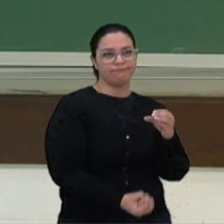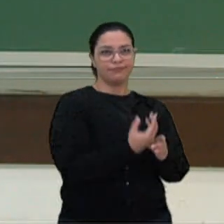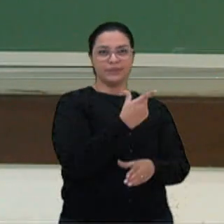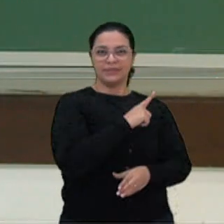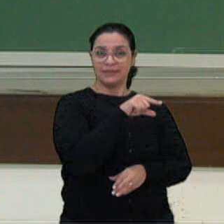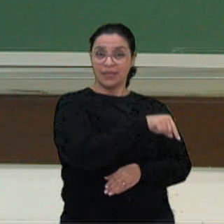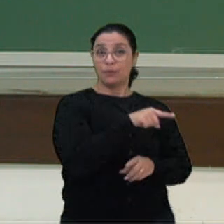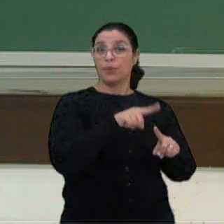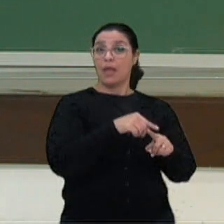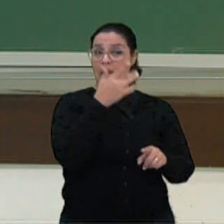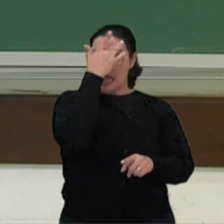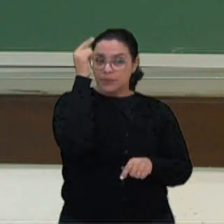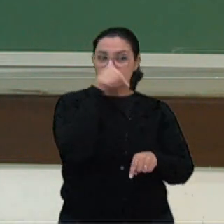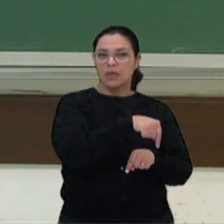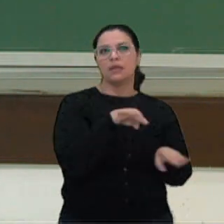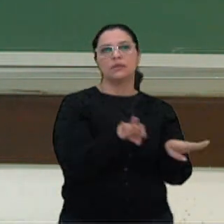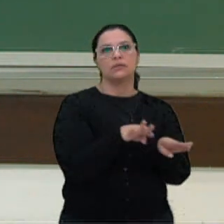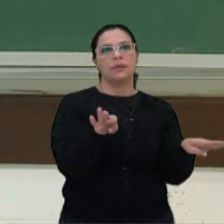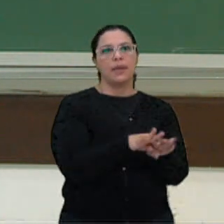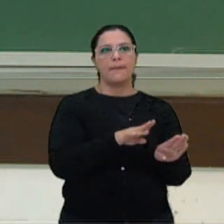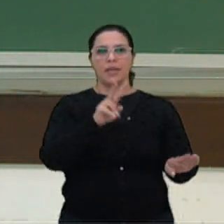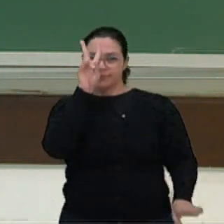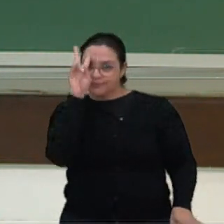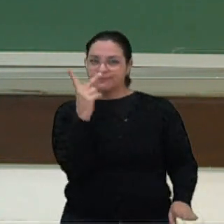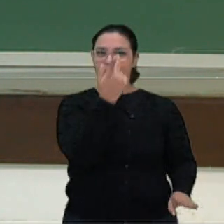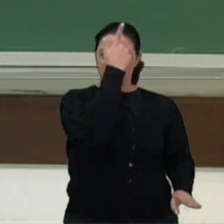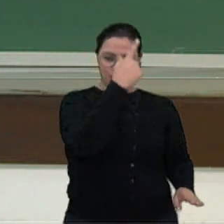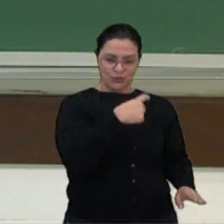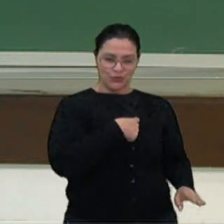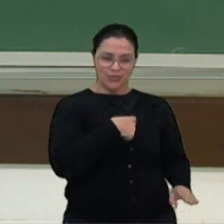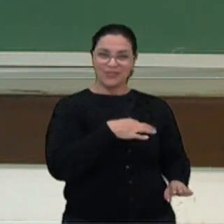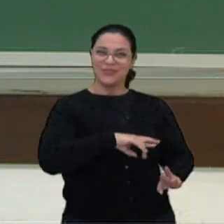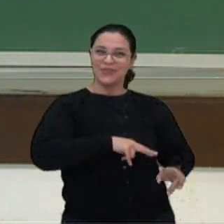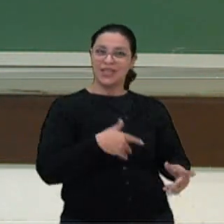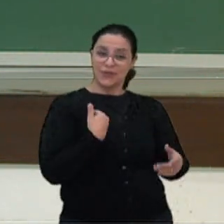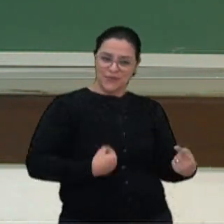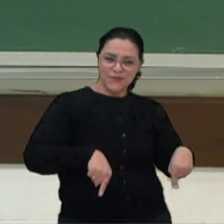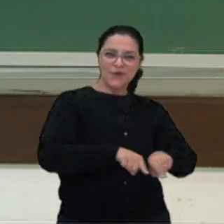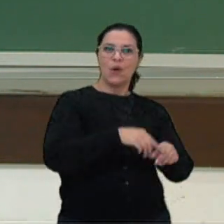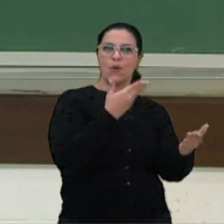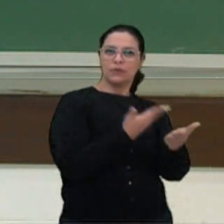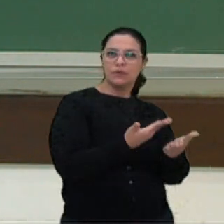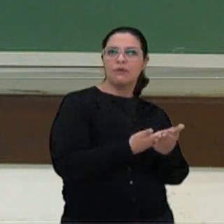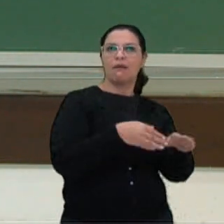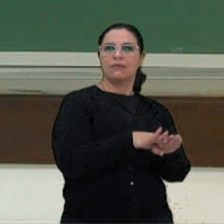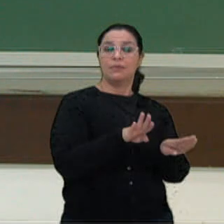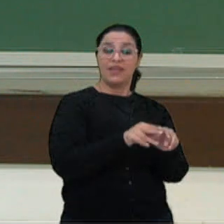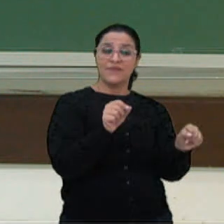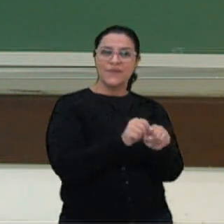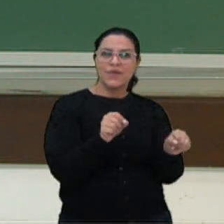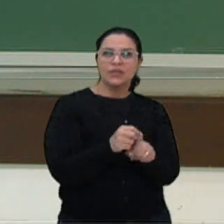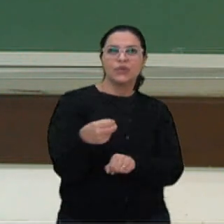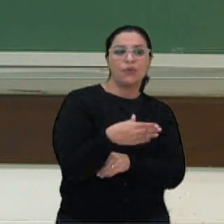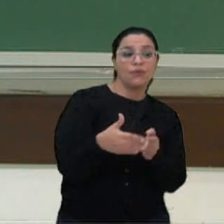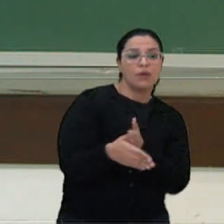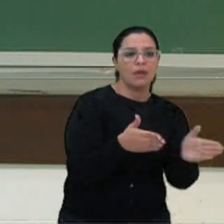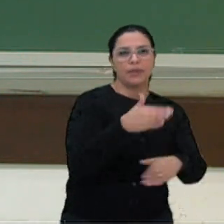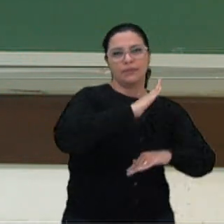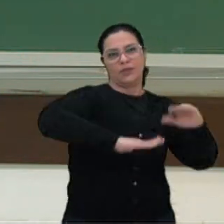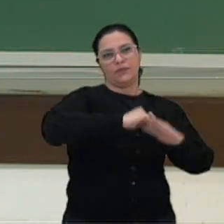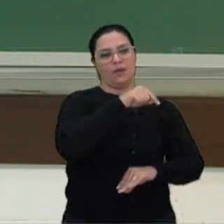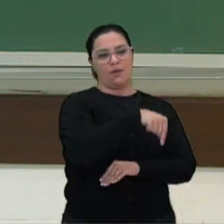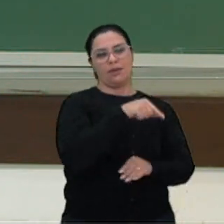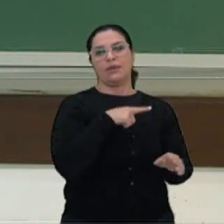é preciso que as pessoas se reinventem, voltem a estudar, façam um novo caminho